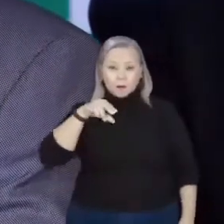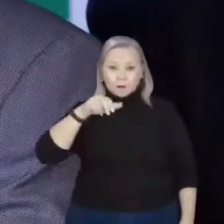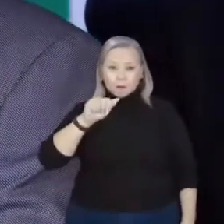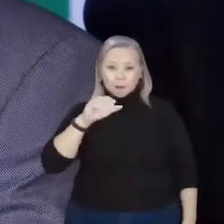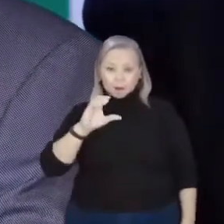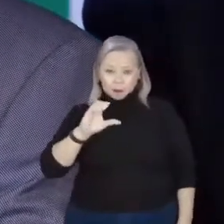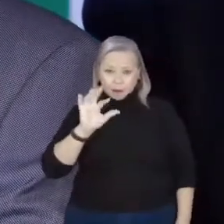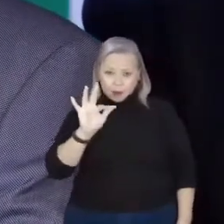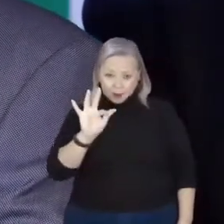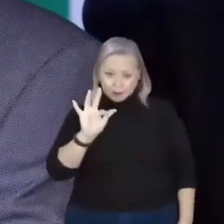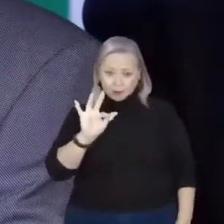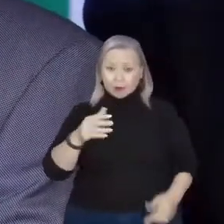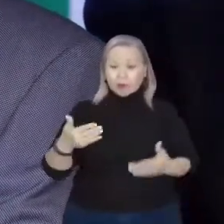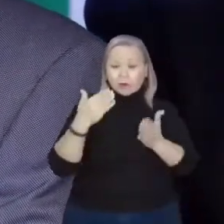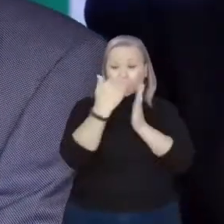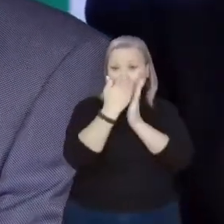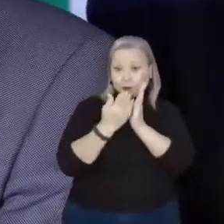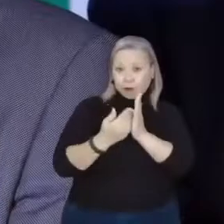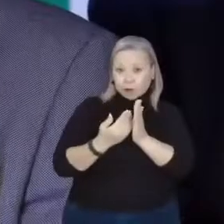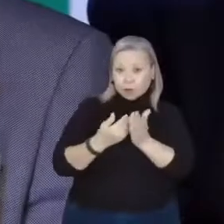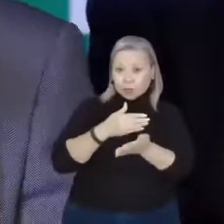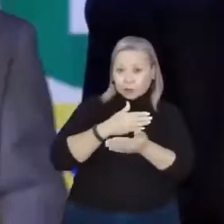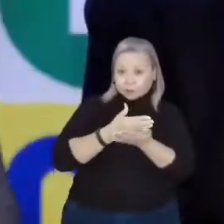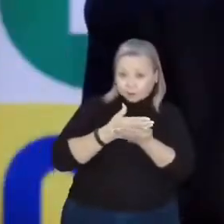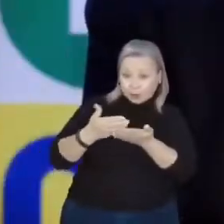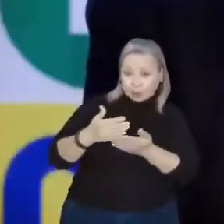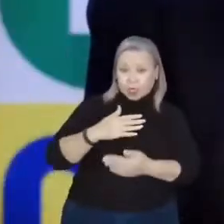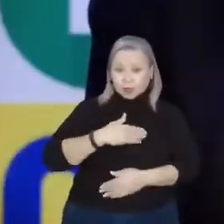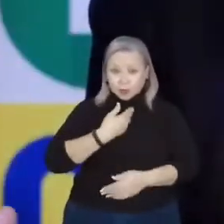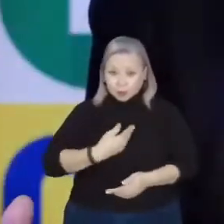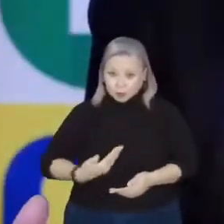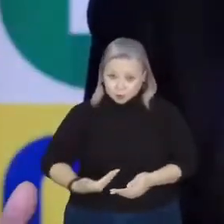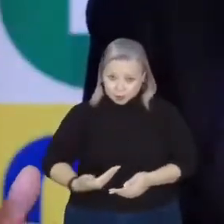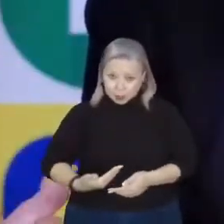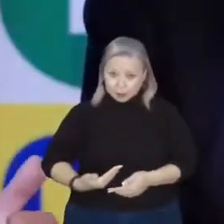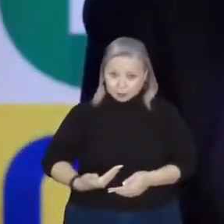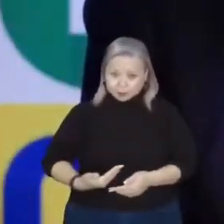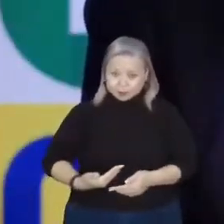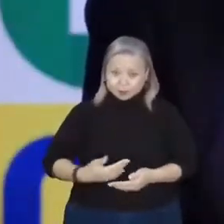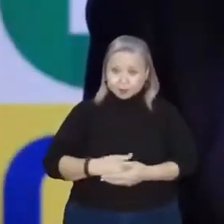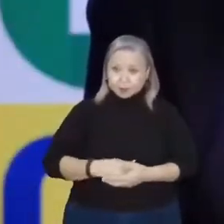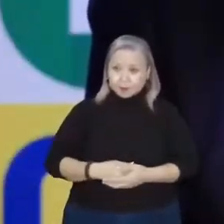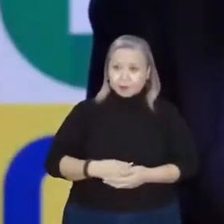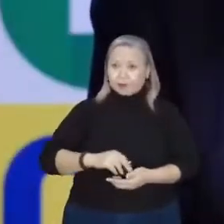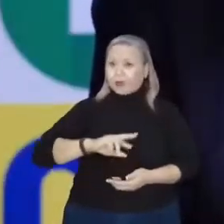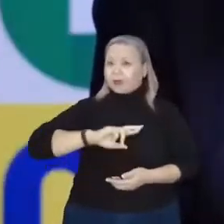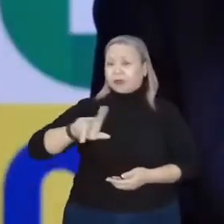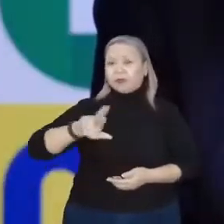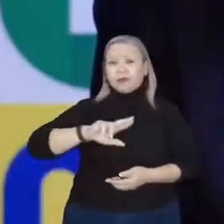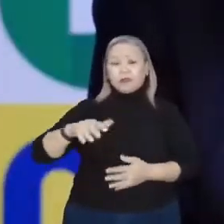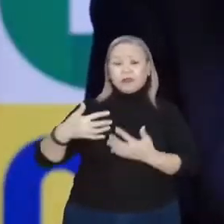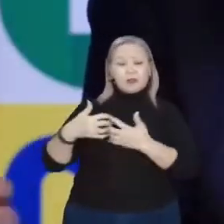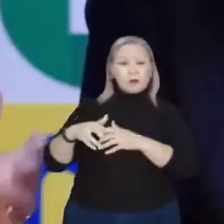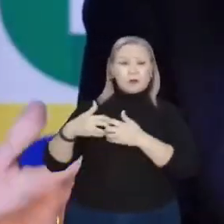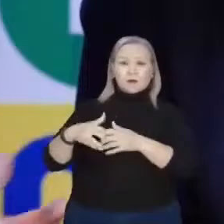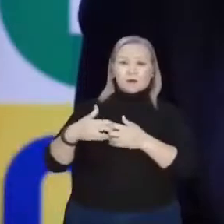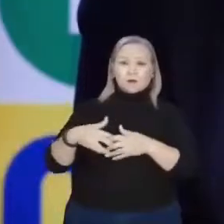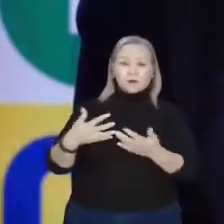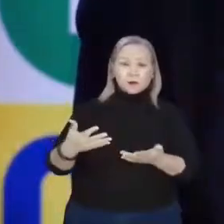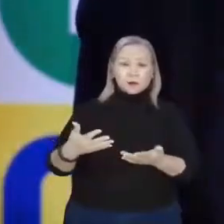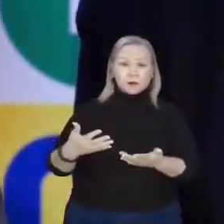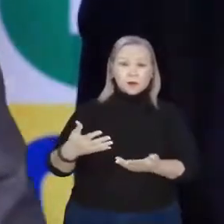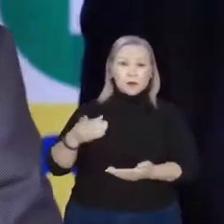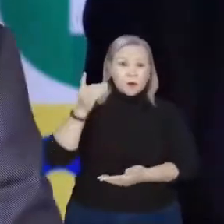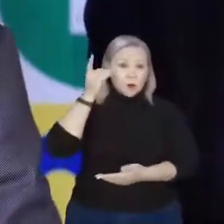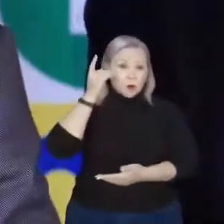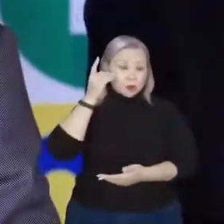no meu governo pelo ministro Tarso Genro e que não funcionou, sabe, com a presidenta Dilma, não sei qual a